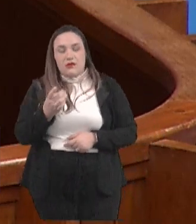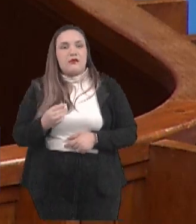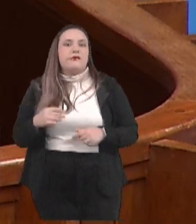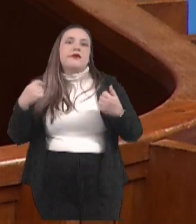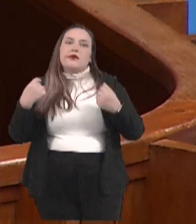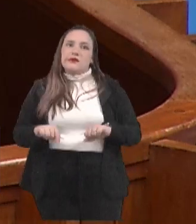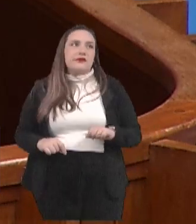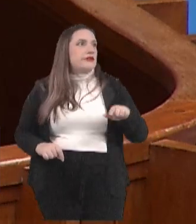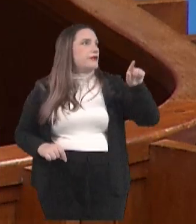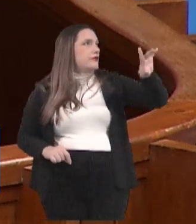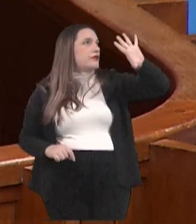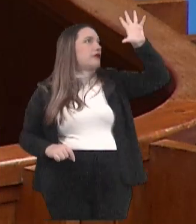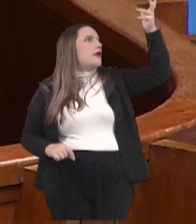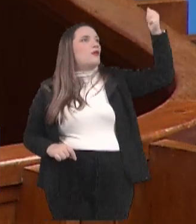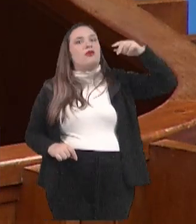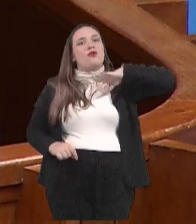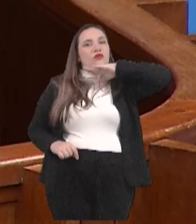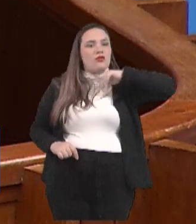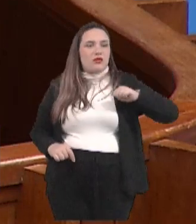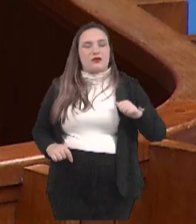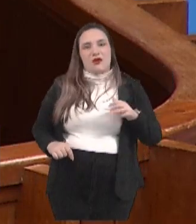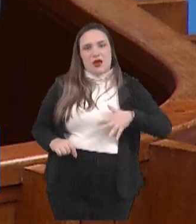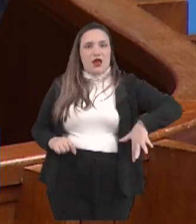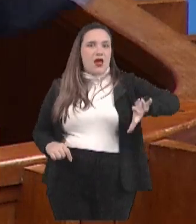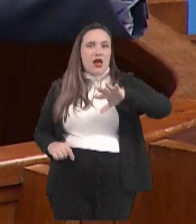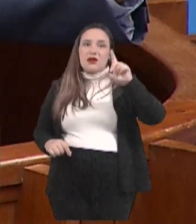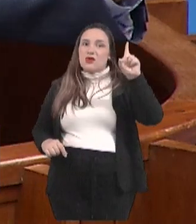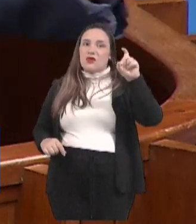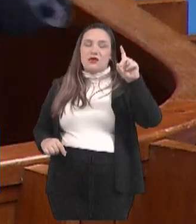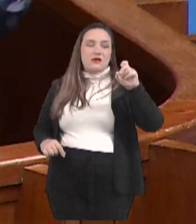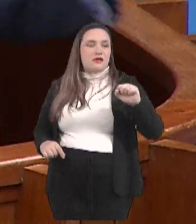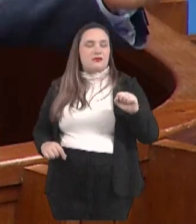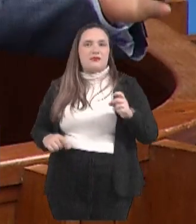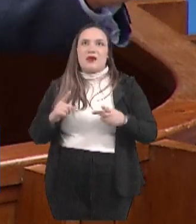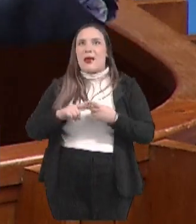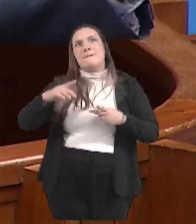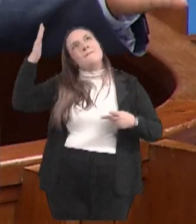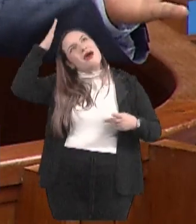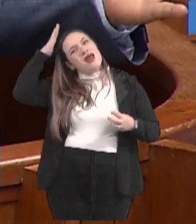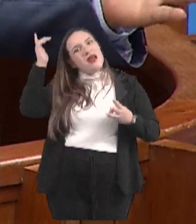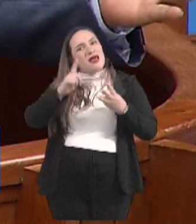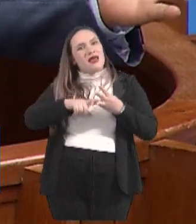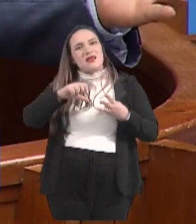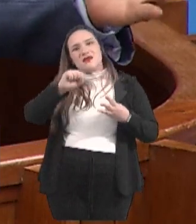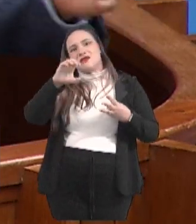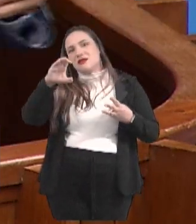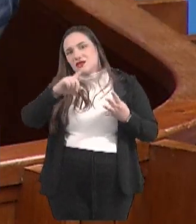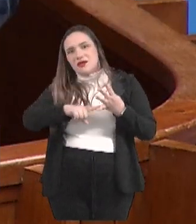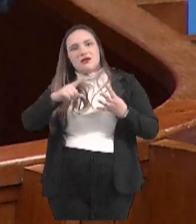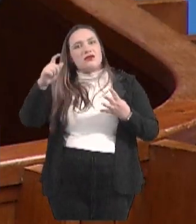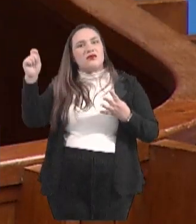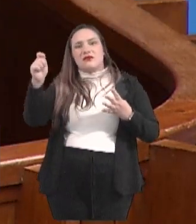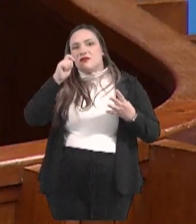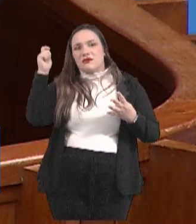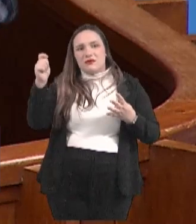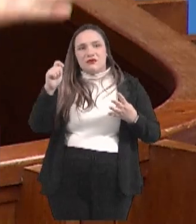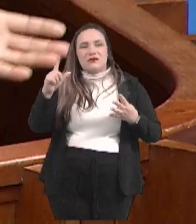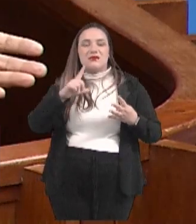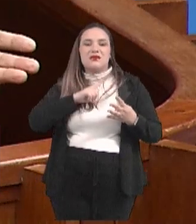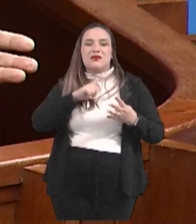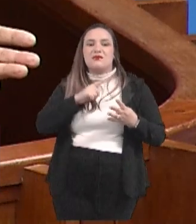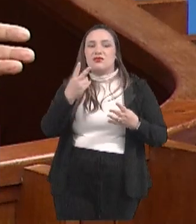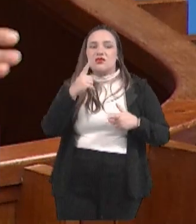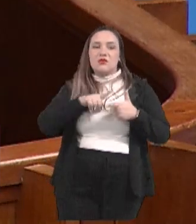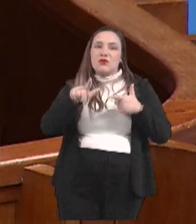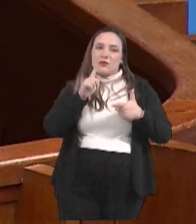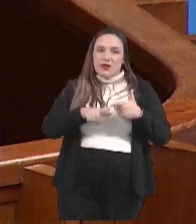o clima. A região da Grande Dourados, Paraná, Santa Catarina e Rio Grande do Sul, teve 2 problemas no